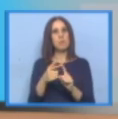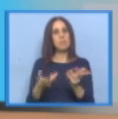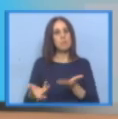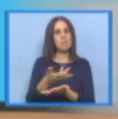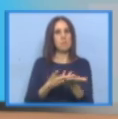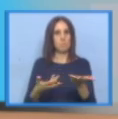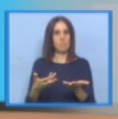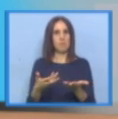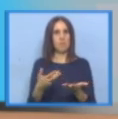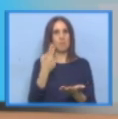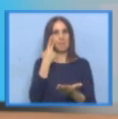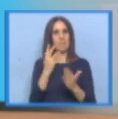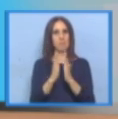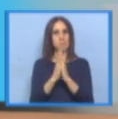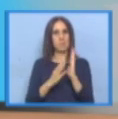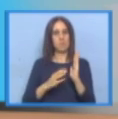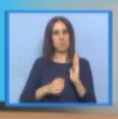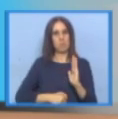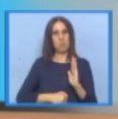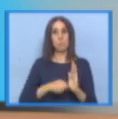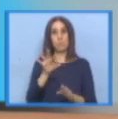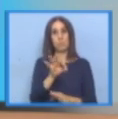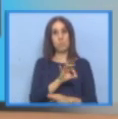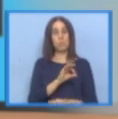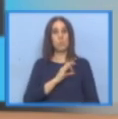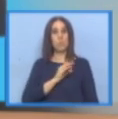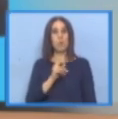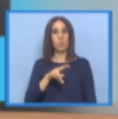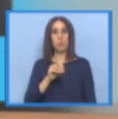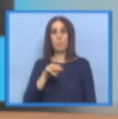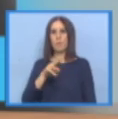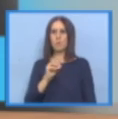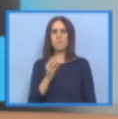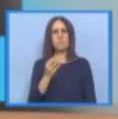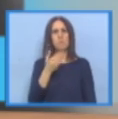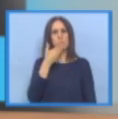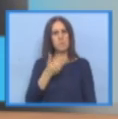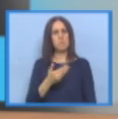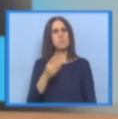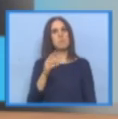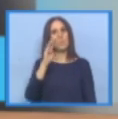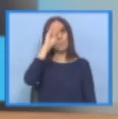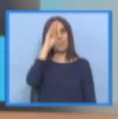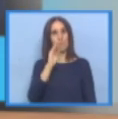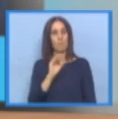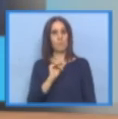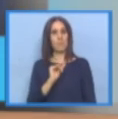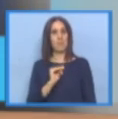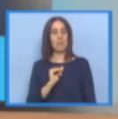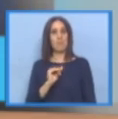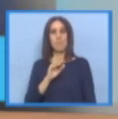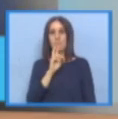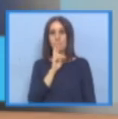dinâmica na vida da Igreja Católica. E é por isso que é escolhido Dom António Marto, obviamente pela experiência que o Papa teve em Fátima, pela